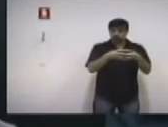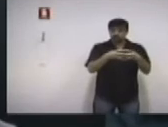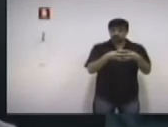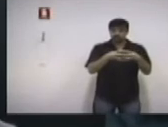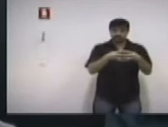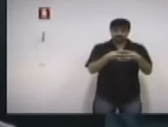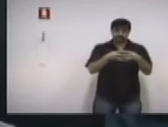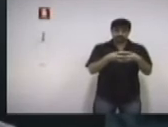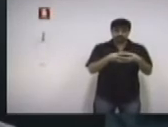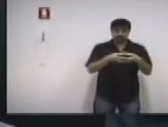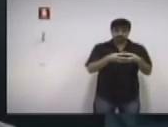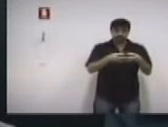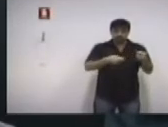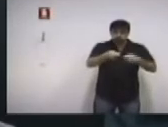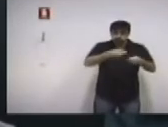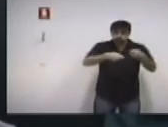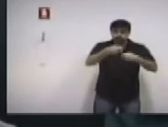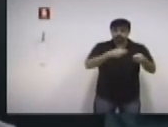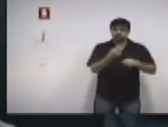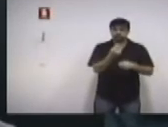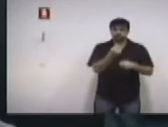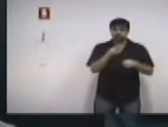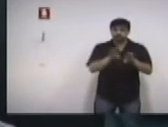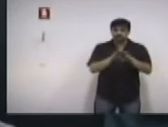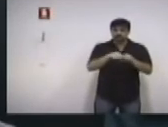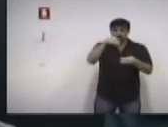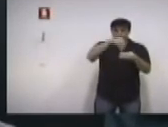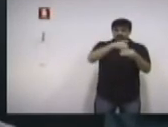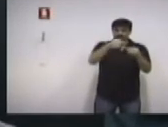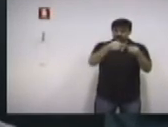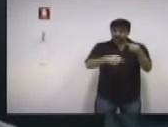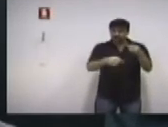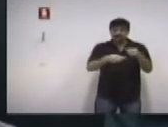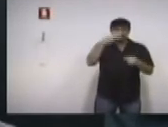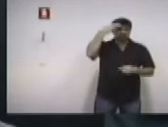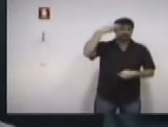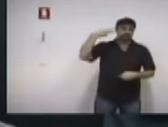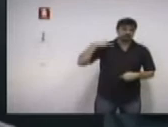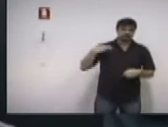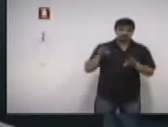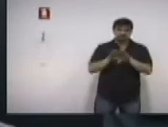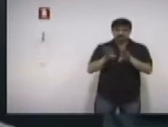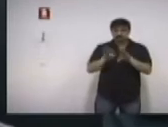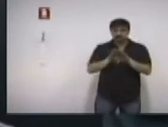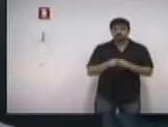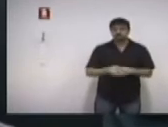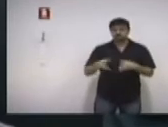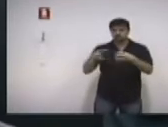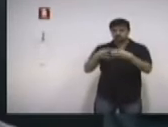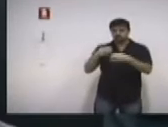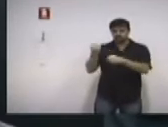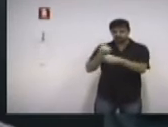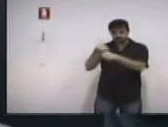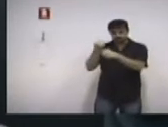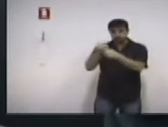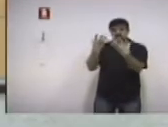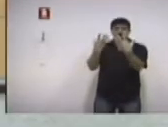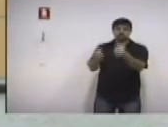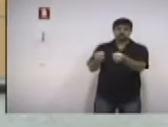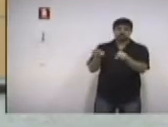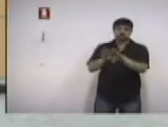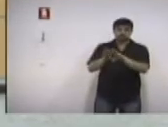211 da comissão de Finanças favorável um voto contrário da vereadora Ângela Duarte e número 221 da comissão de obras